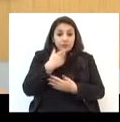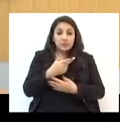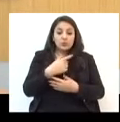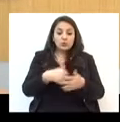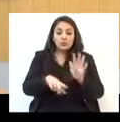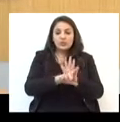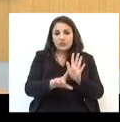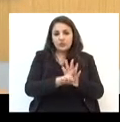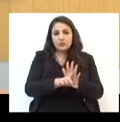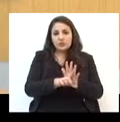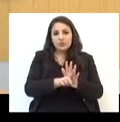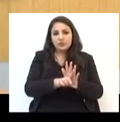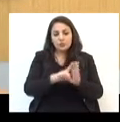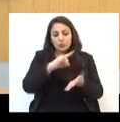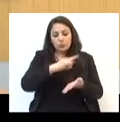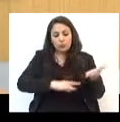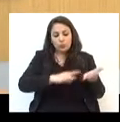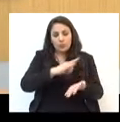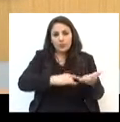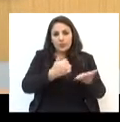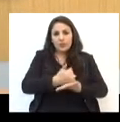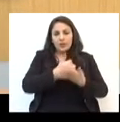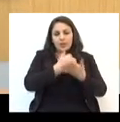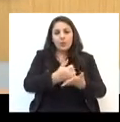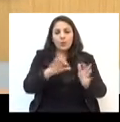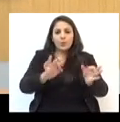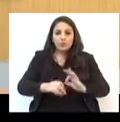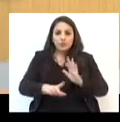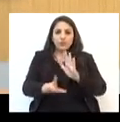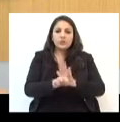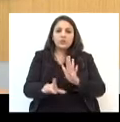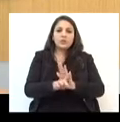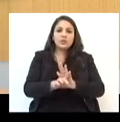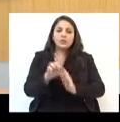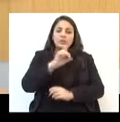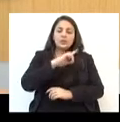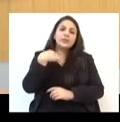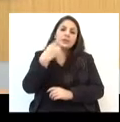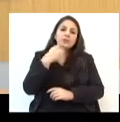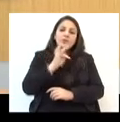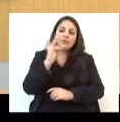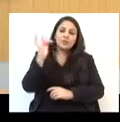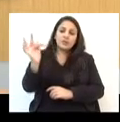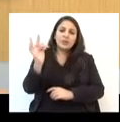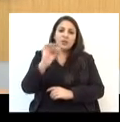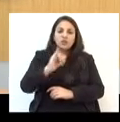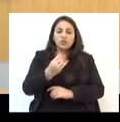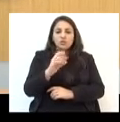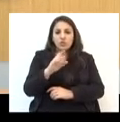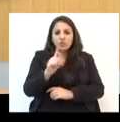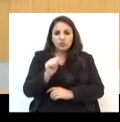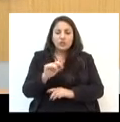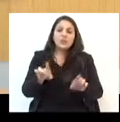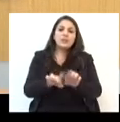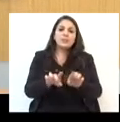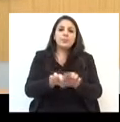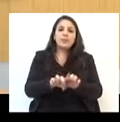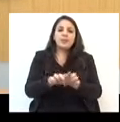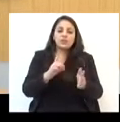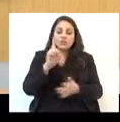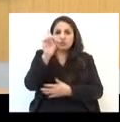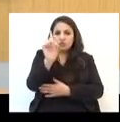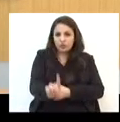no Legislativo um documento que apoia o projeto de lei do deputado federal Jorge Silva. A matéria estende